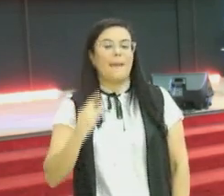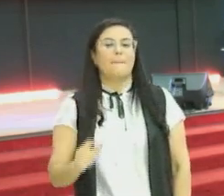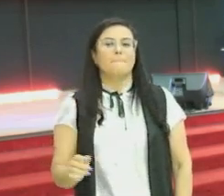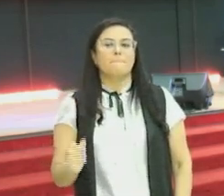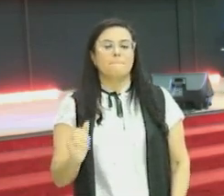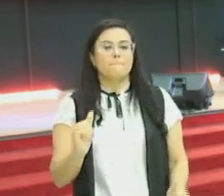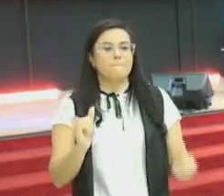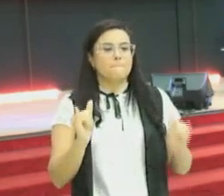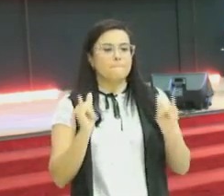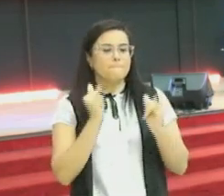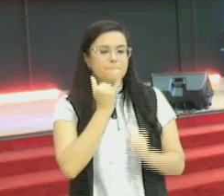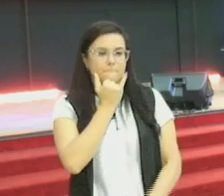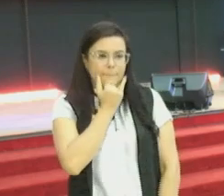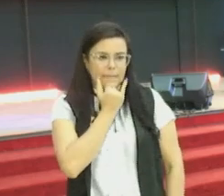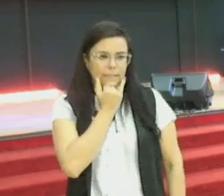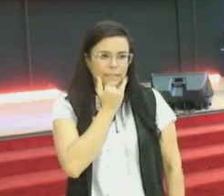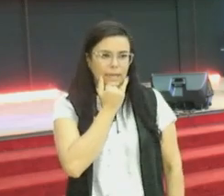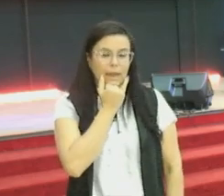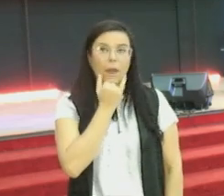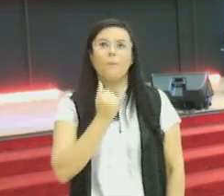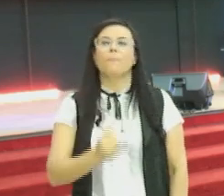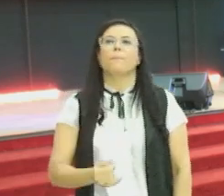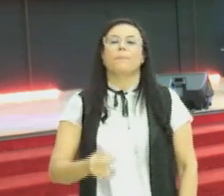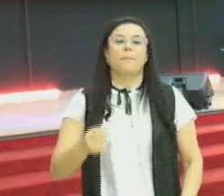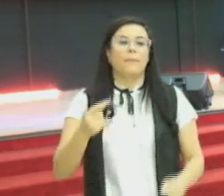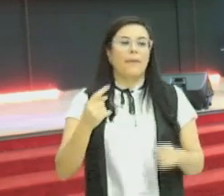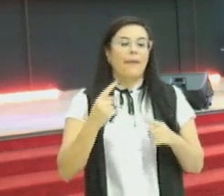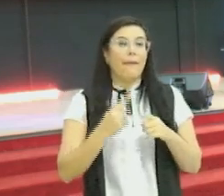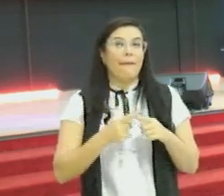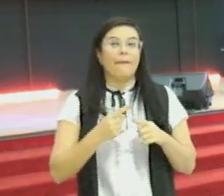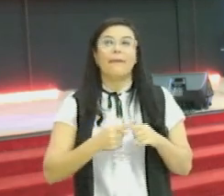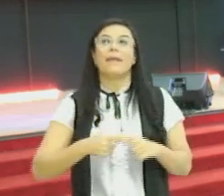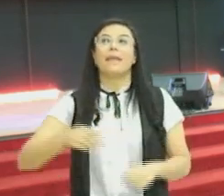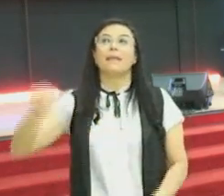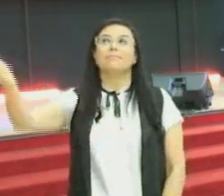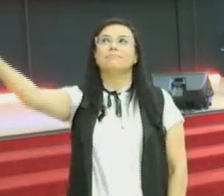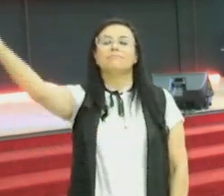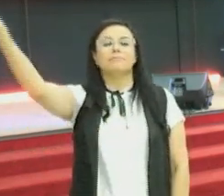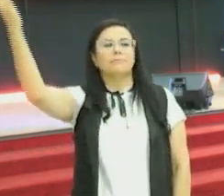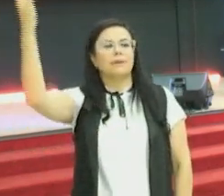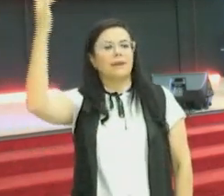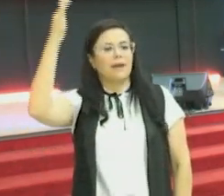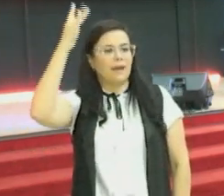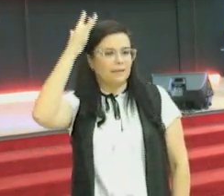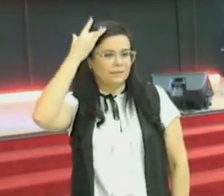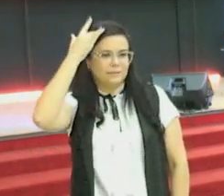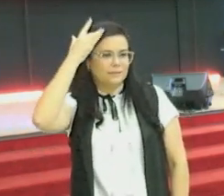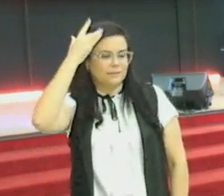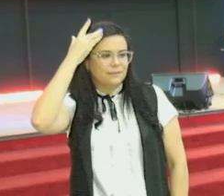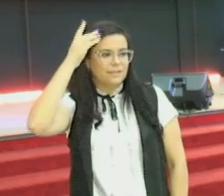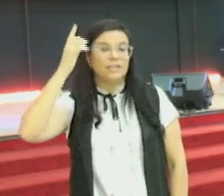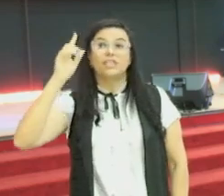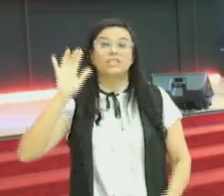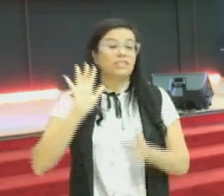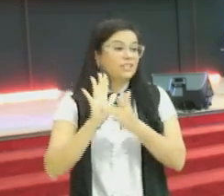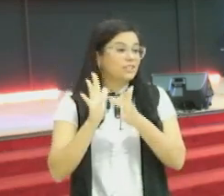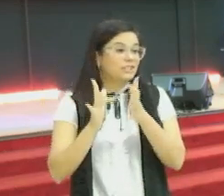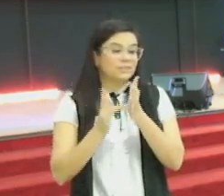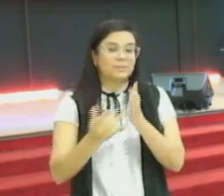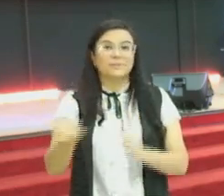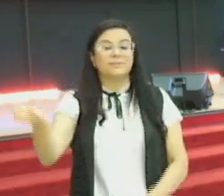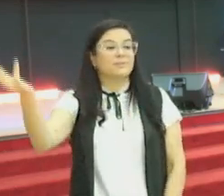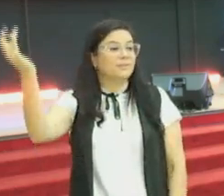Senhor, aumenta a nossa fé. Sabe o que os apóstolos estão dizendo? Jesus, é difícil demais para nós não